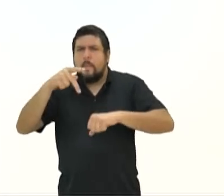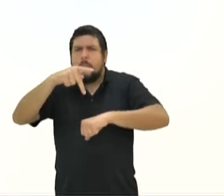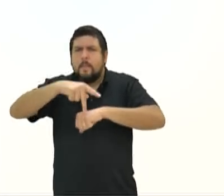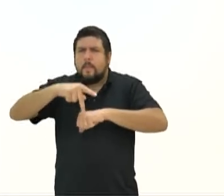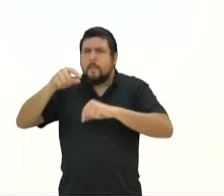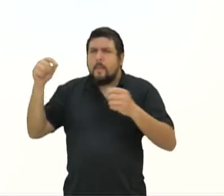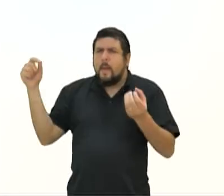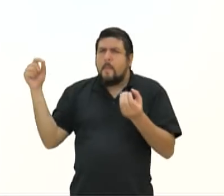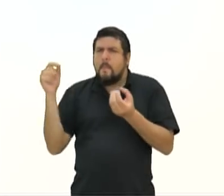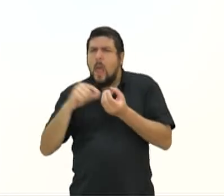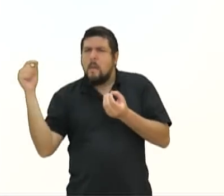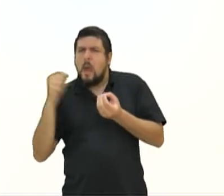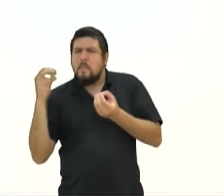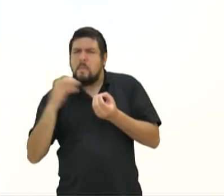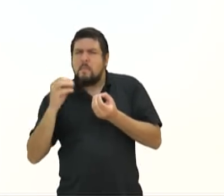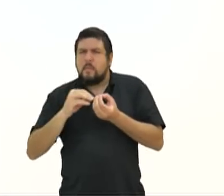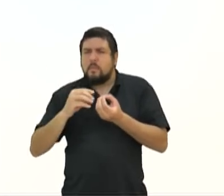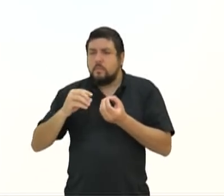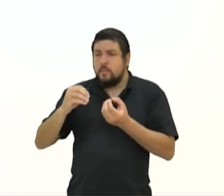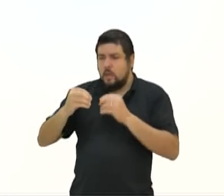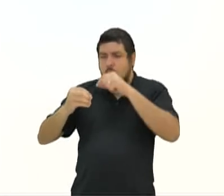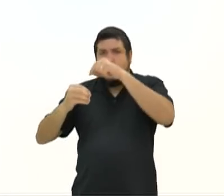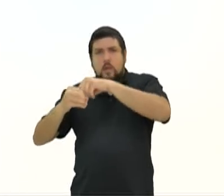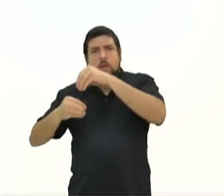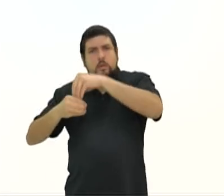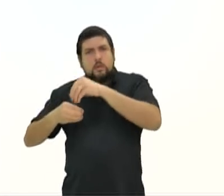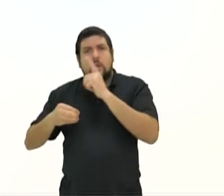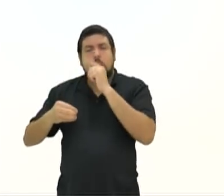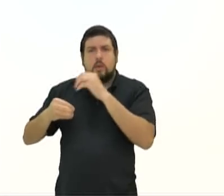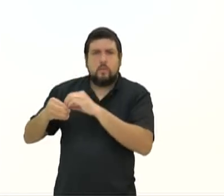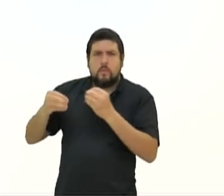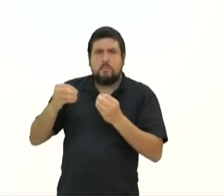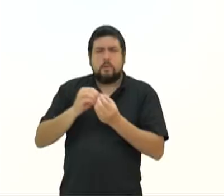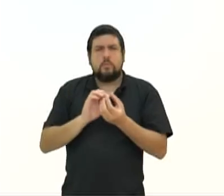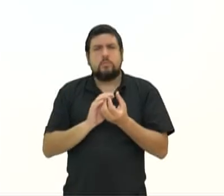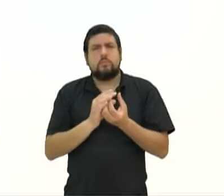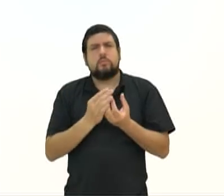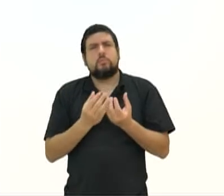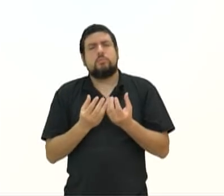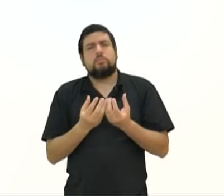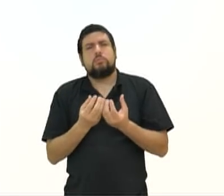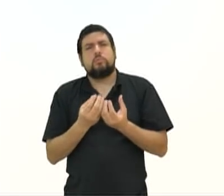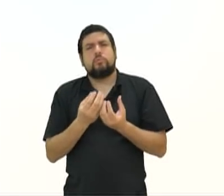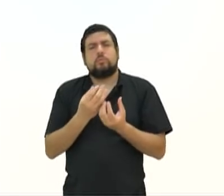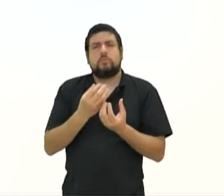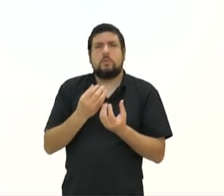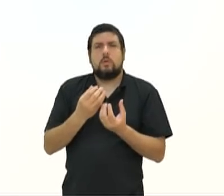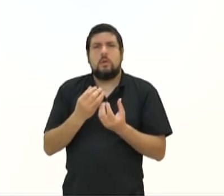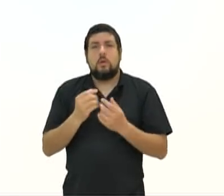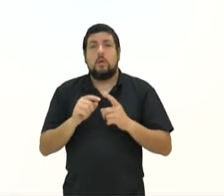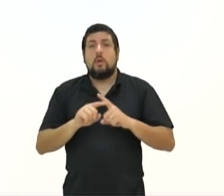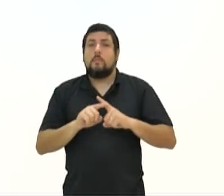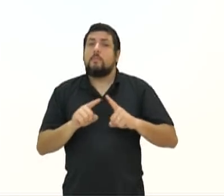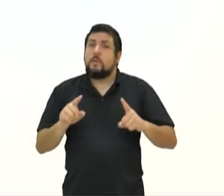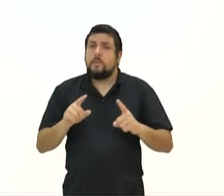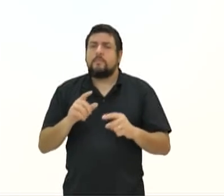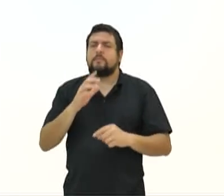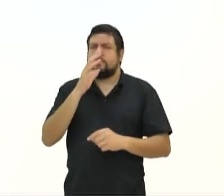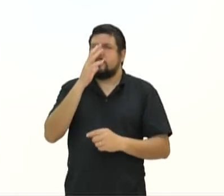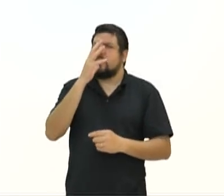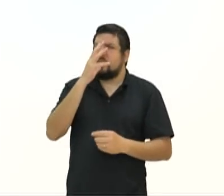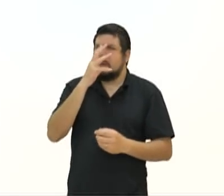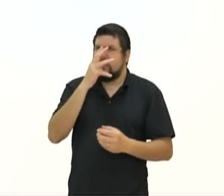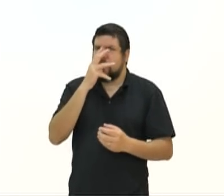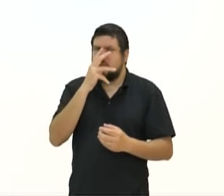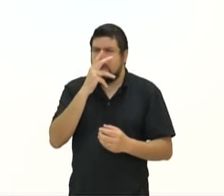fatores a gente tem que levar em consideração porque eles fizeram com que essa água demorasse para ficar ali na superfície. A temperatura era